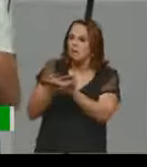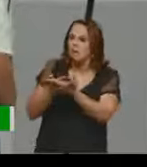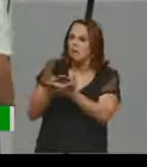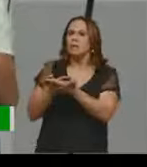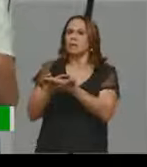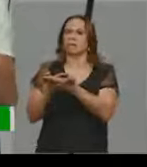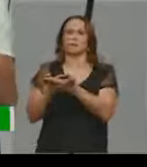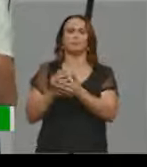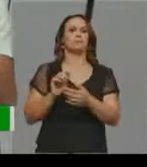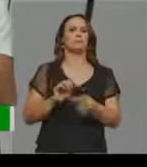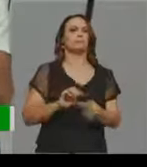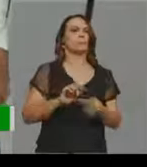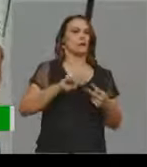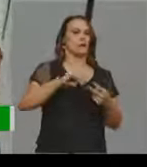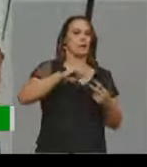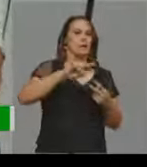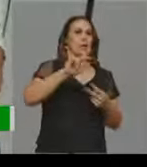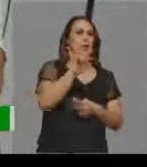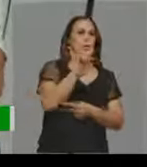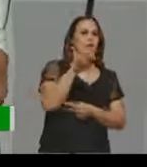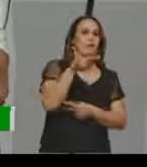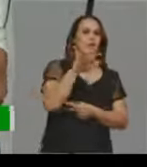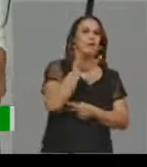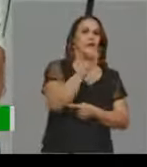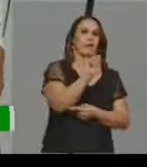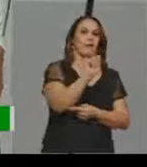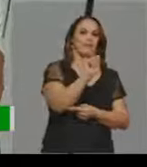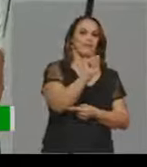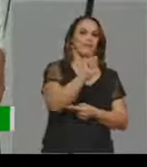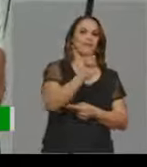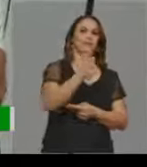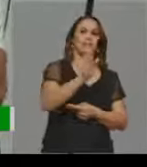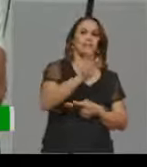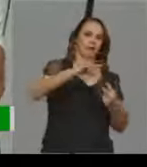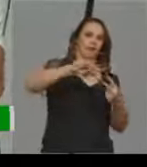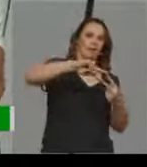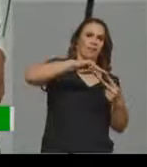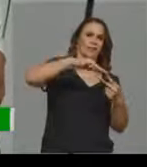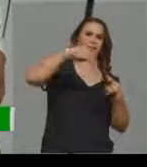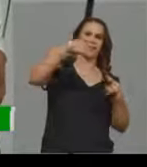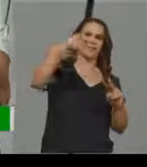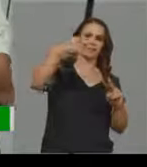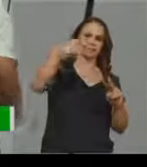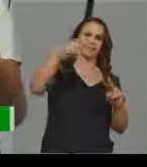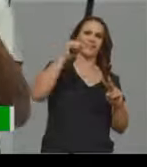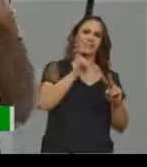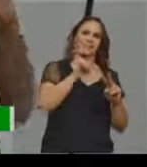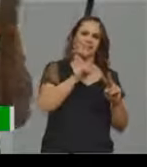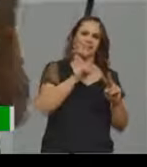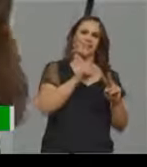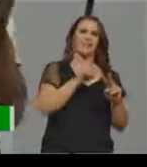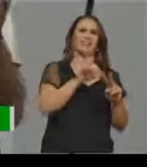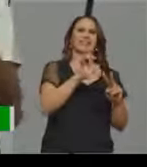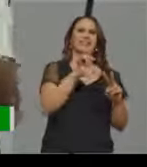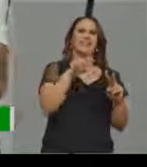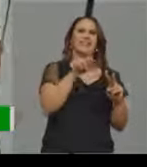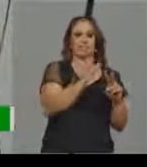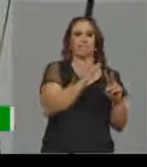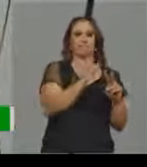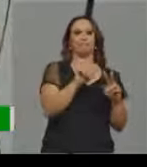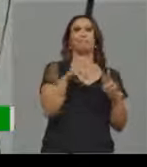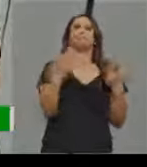E gênica já está falando de genes, está falando de DNA, material genético. Então, é uma terapia que